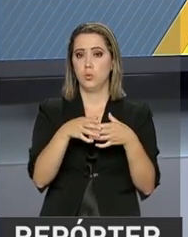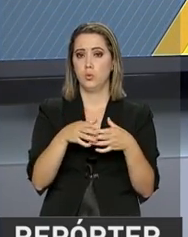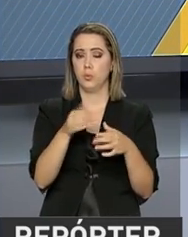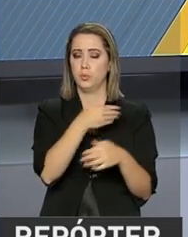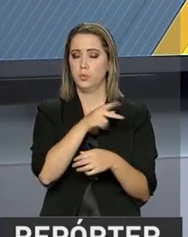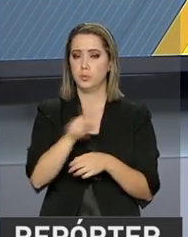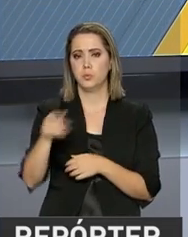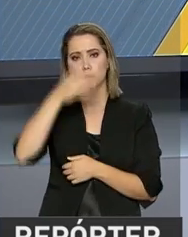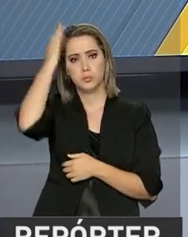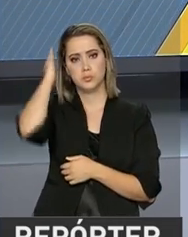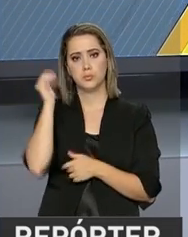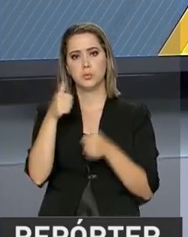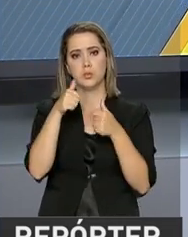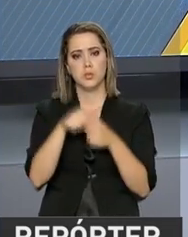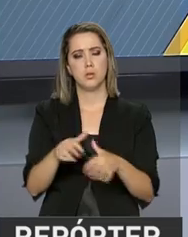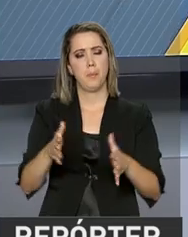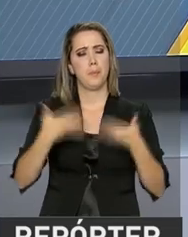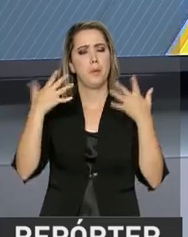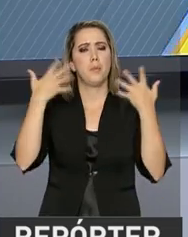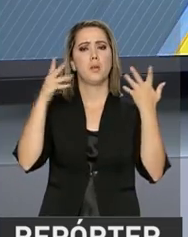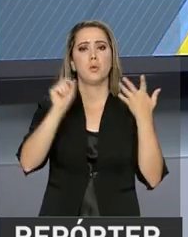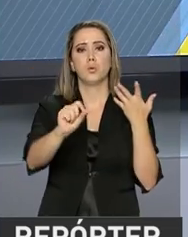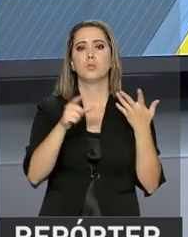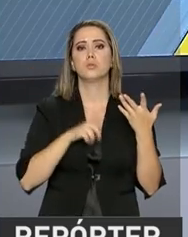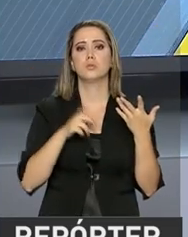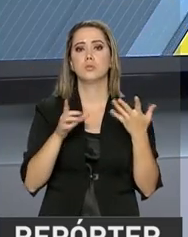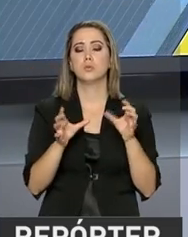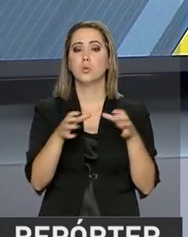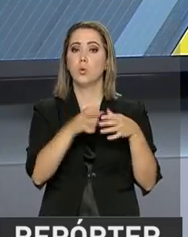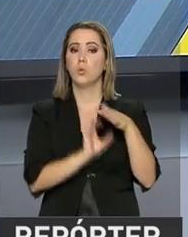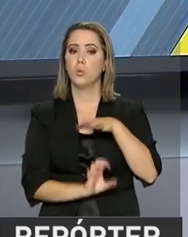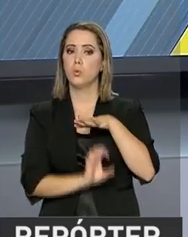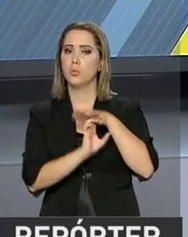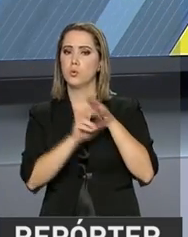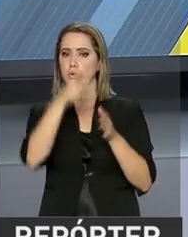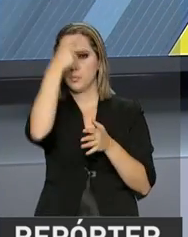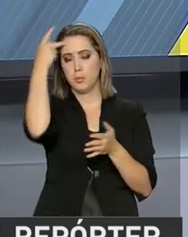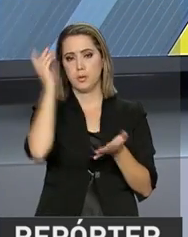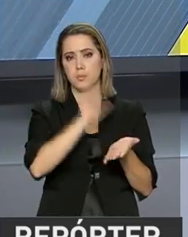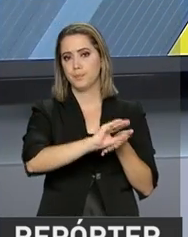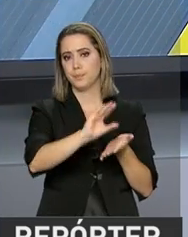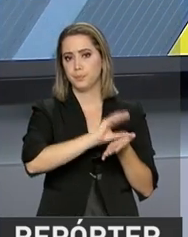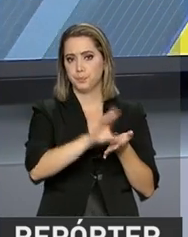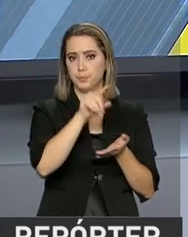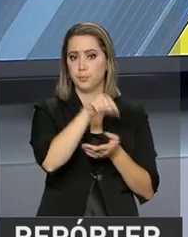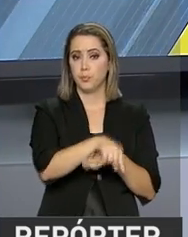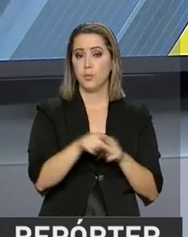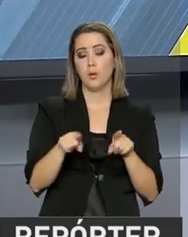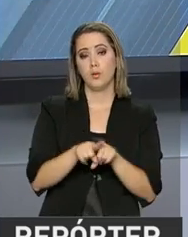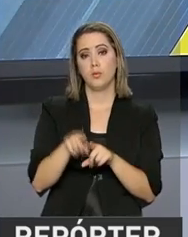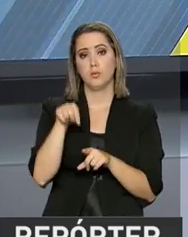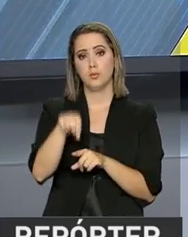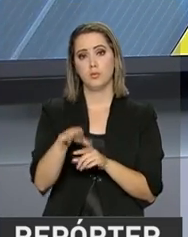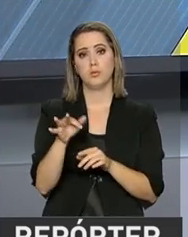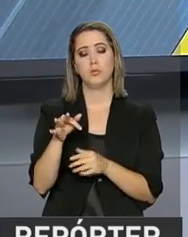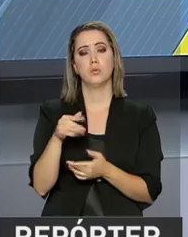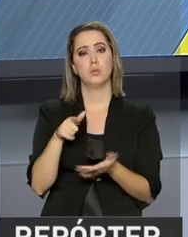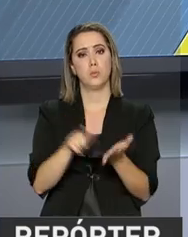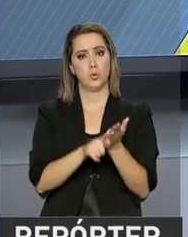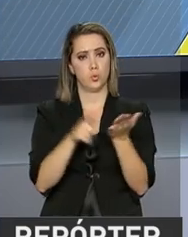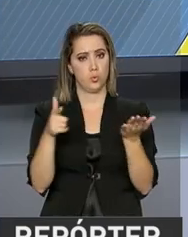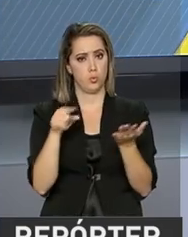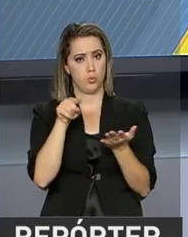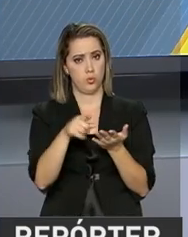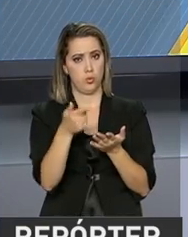têm causado um estado de animação entre mercados e investidores. Além do Financial